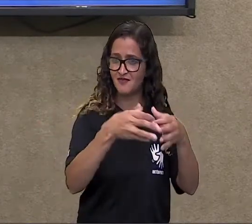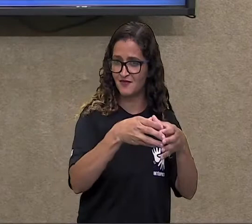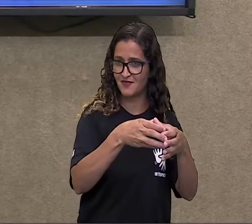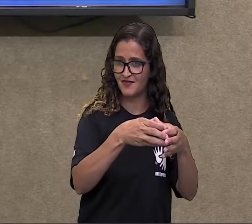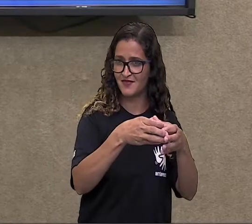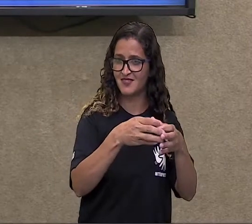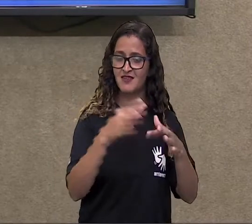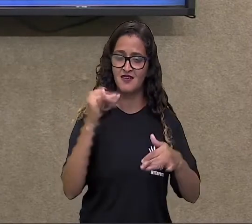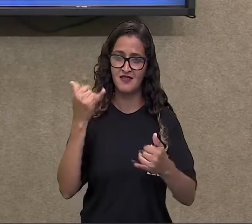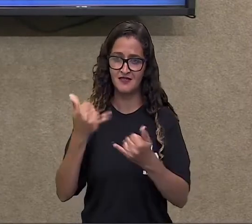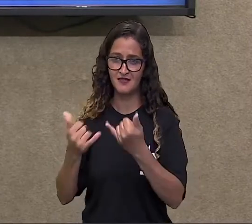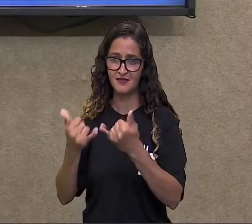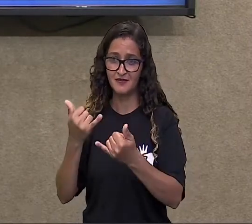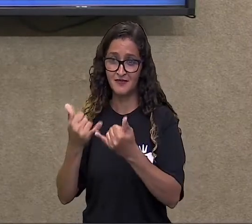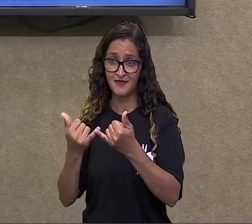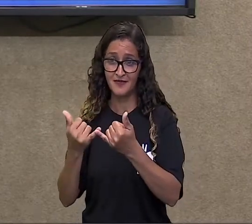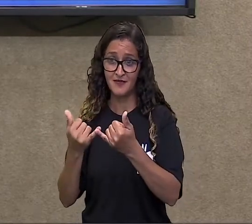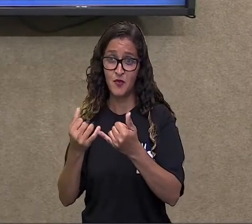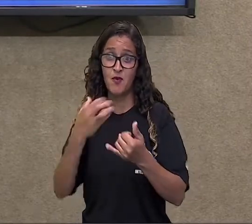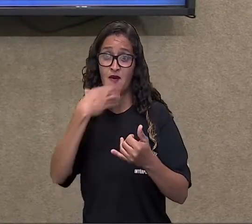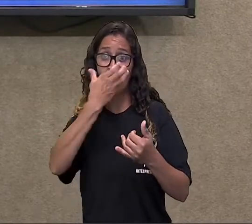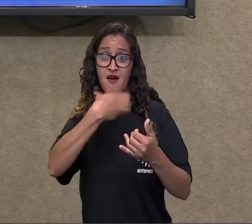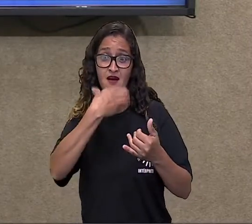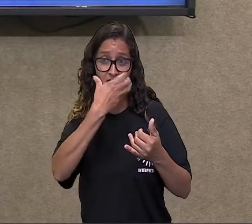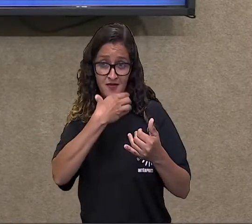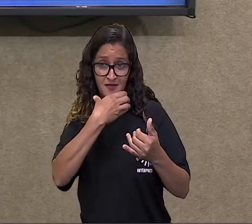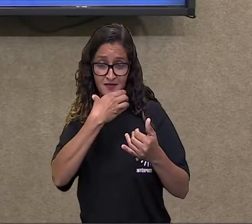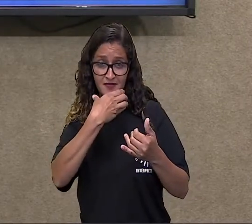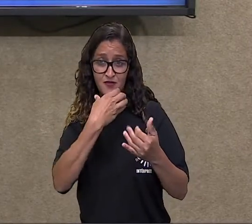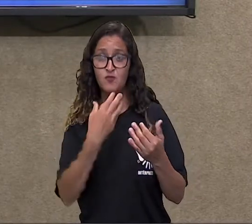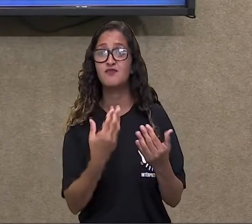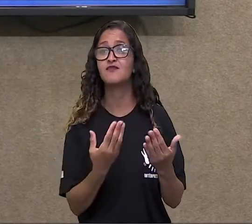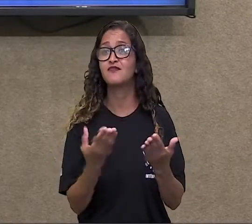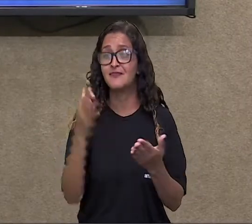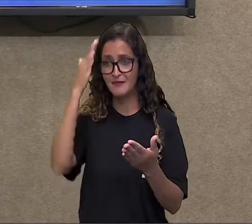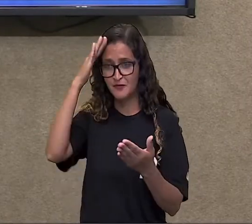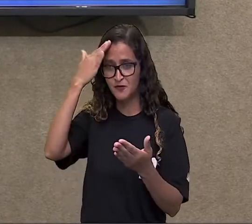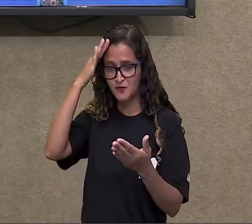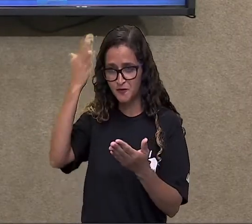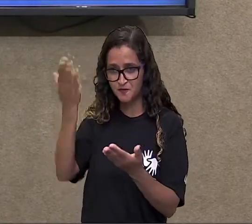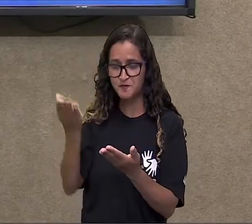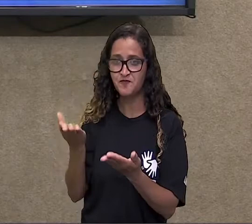a semelhança de ser uma fruta. Compreendeu?